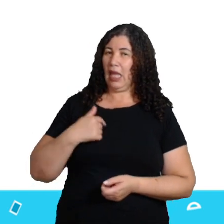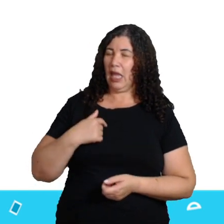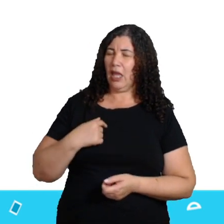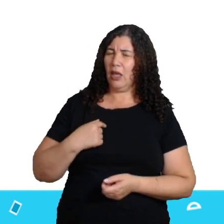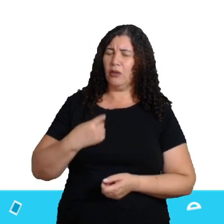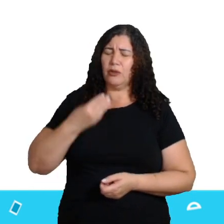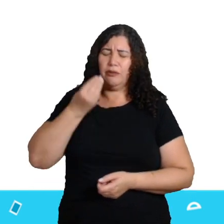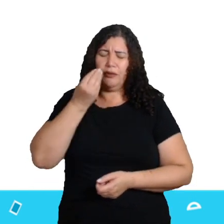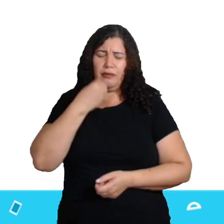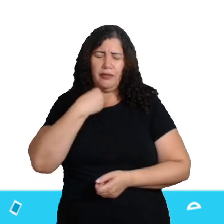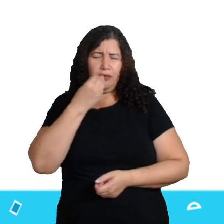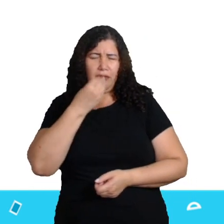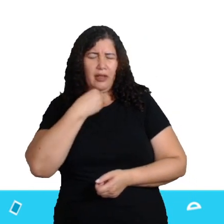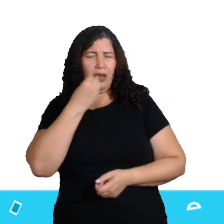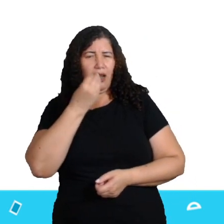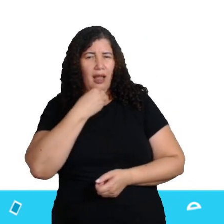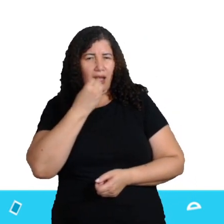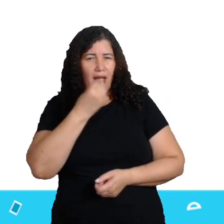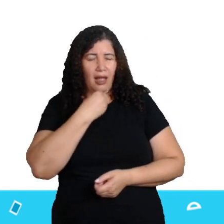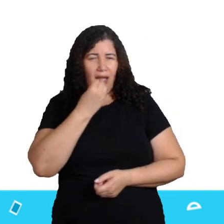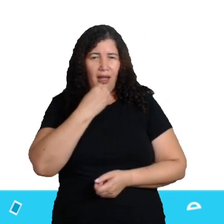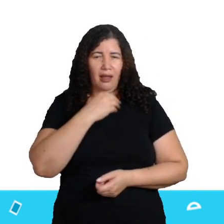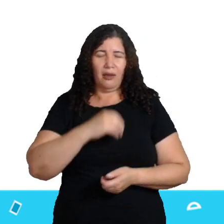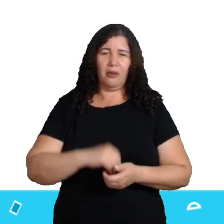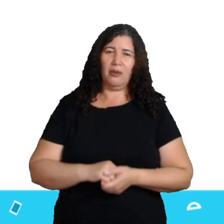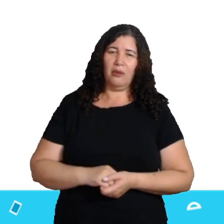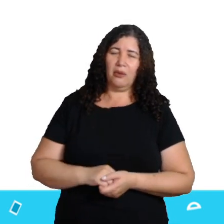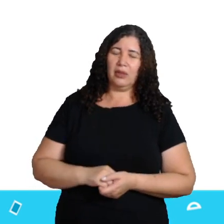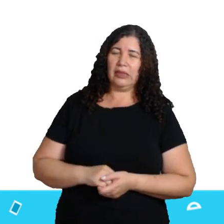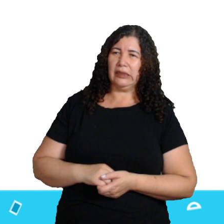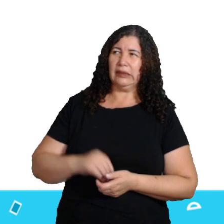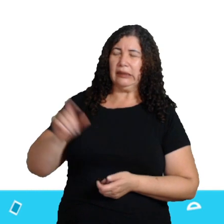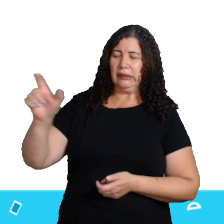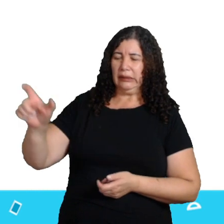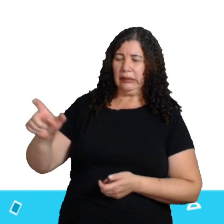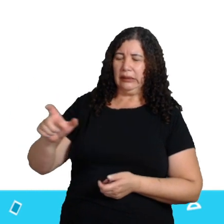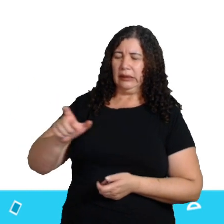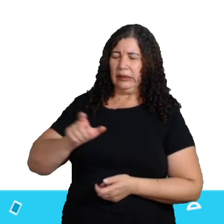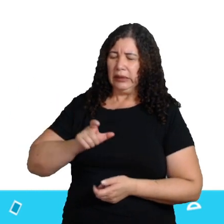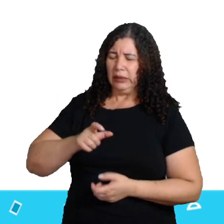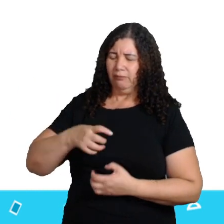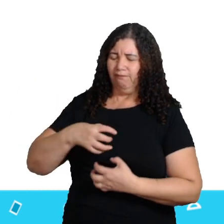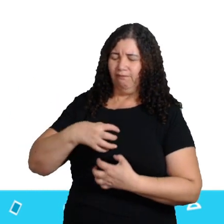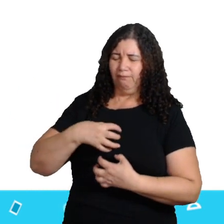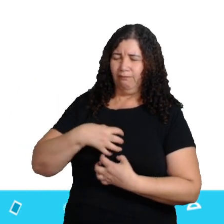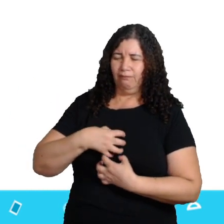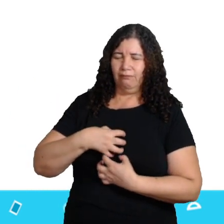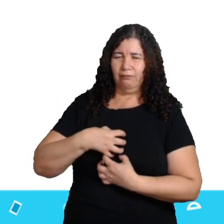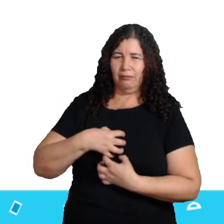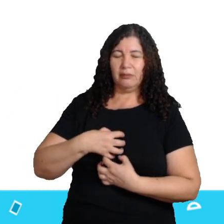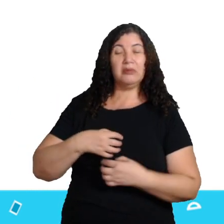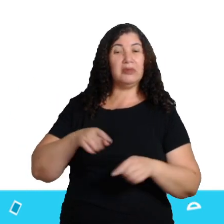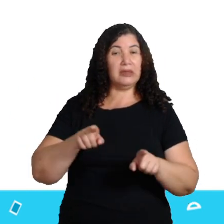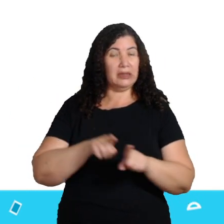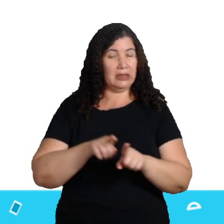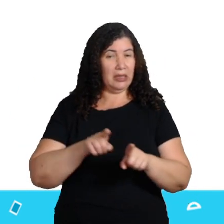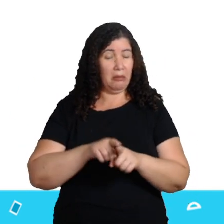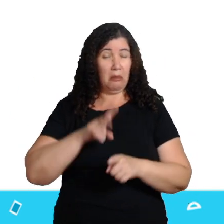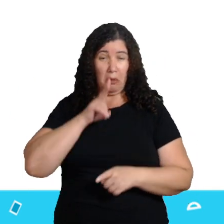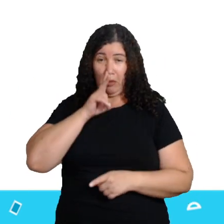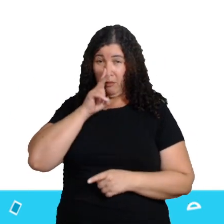frágil o suficiente para uma palavra me machucar, como sou forte